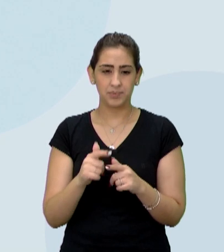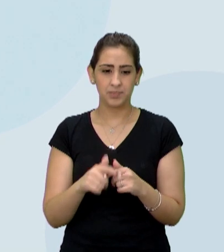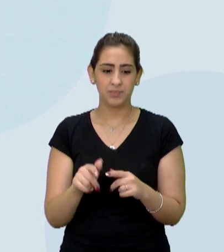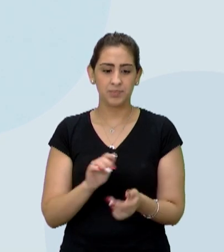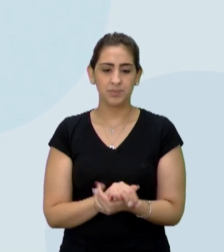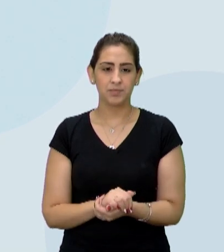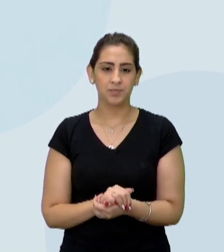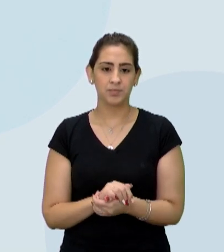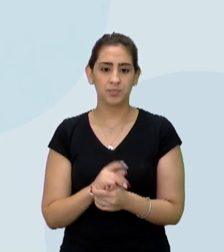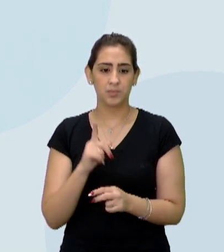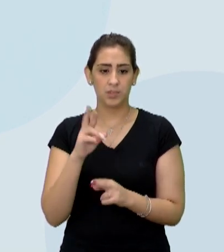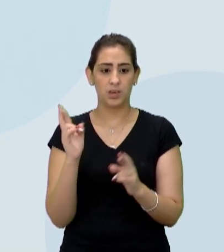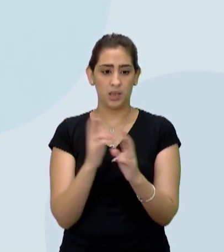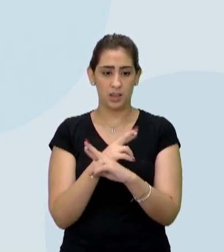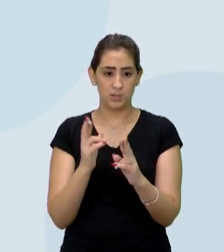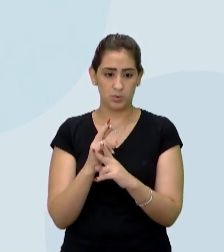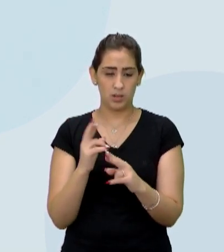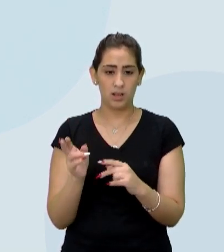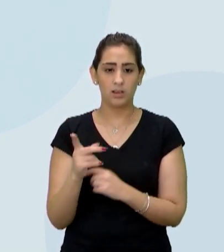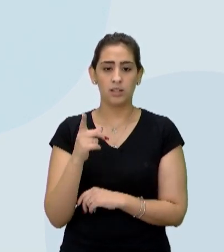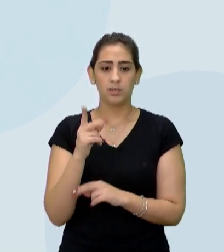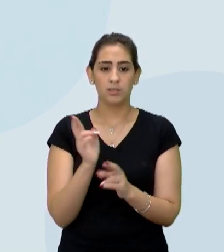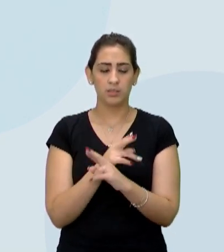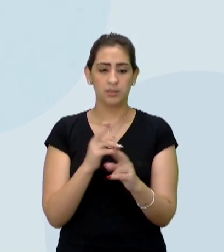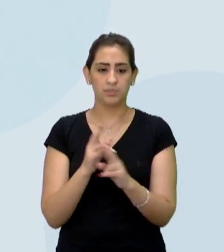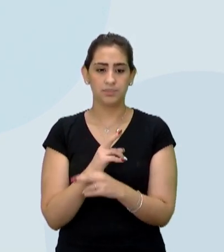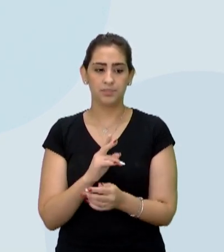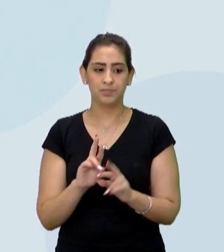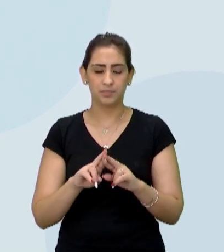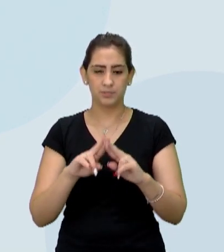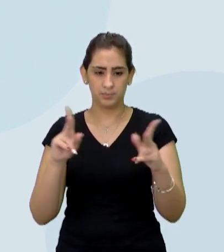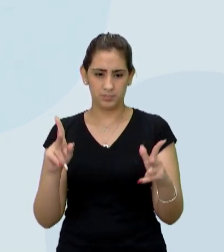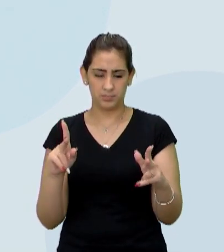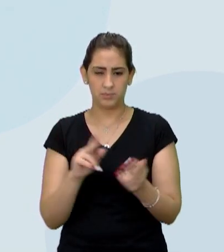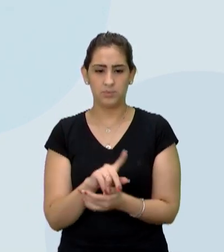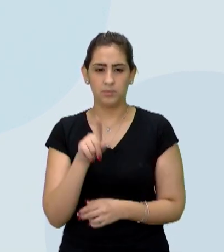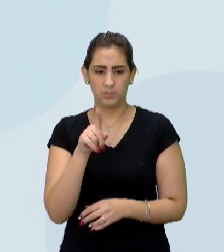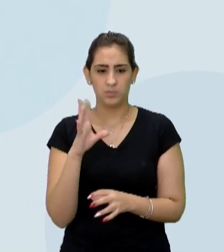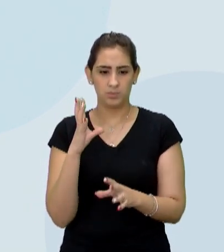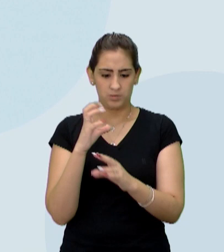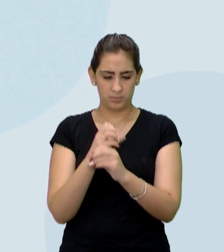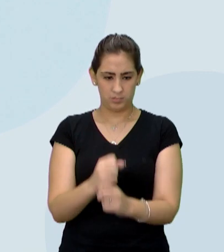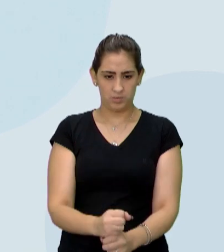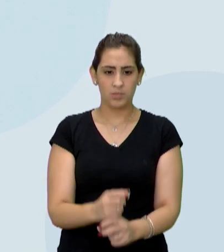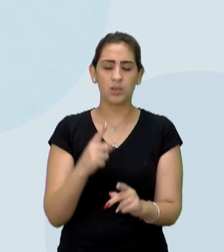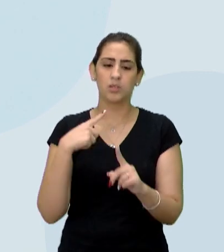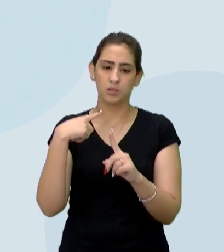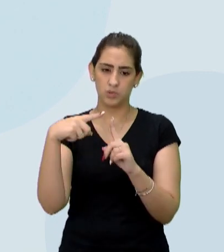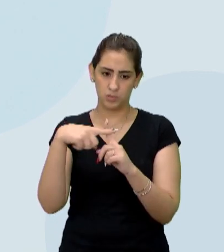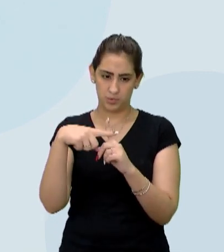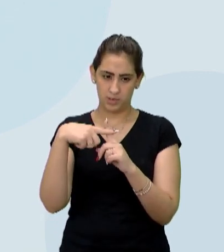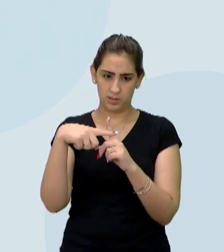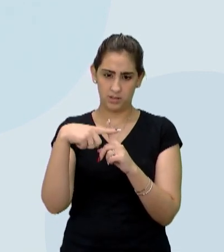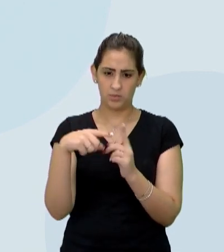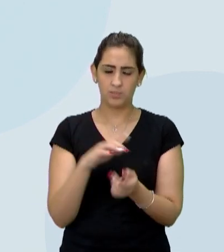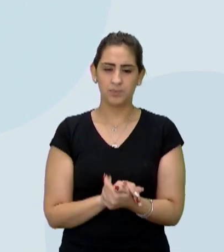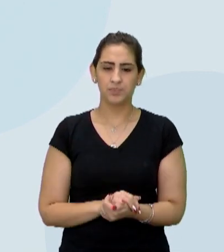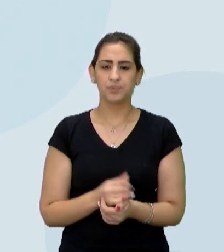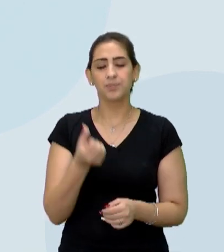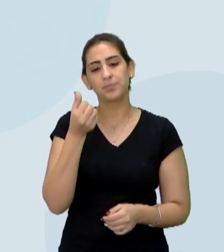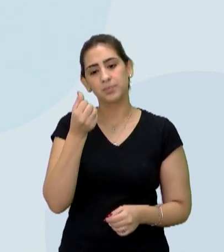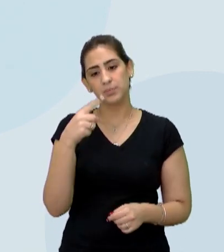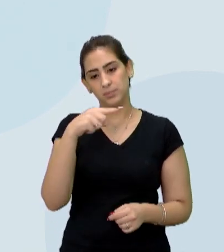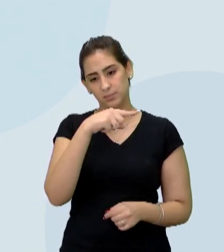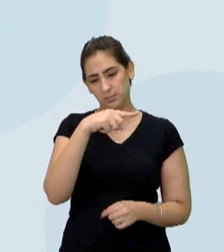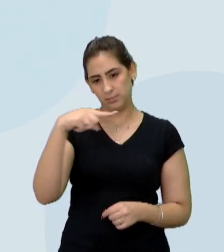questão relacionada com a expressão diferença, então você vai ter que aplicar aí uma subtração, tá certo? Então, fazendo a